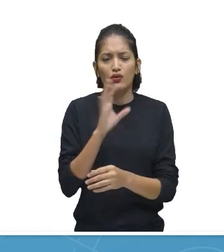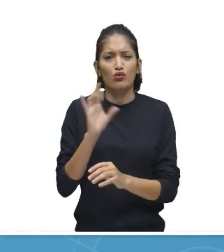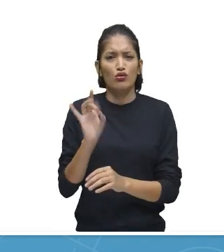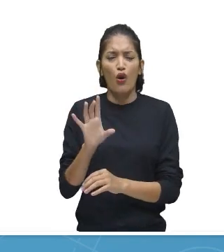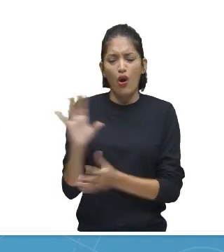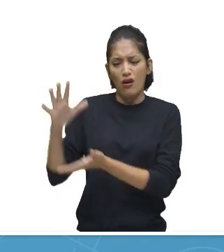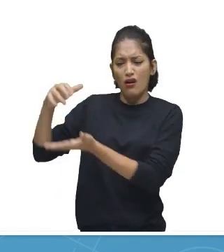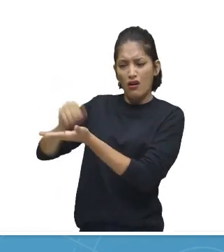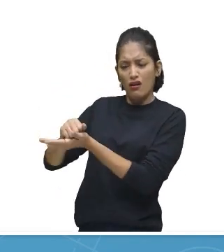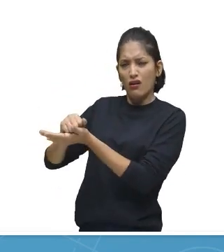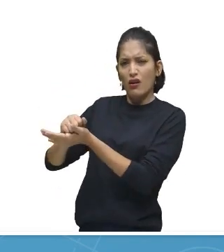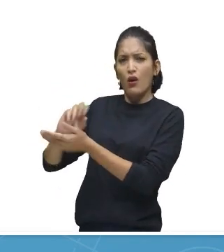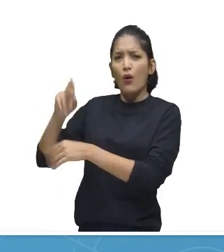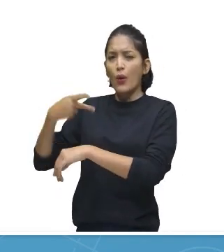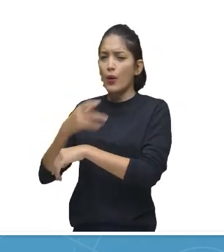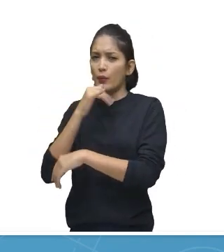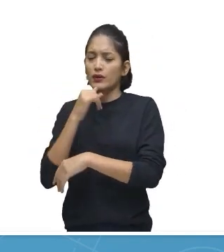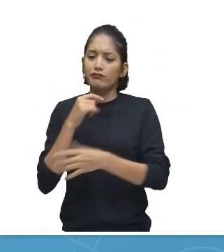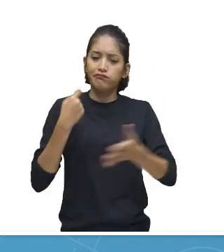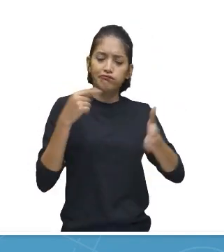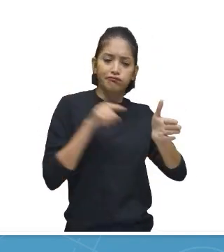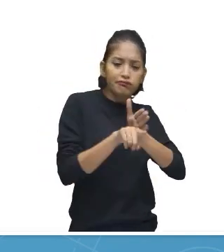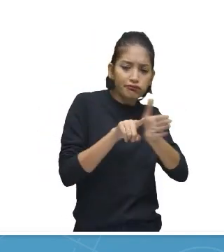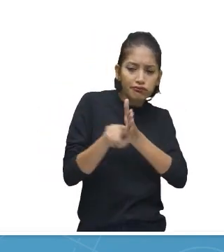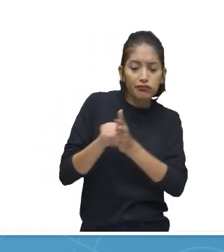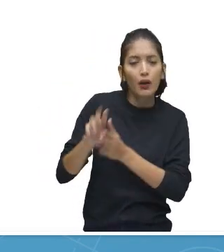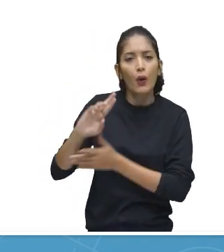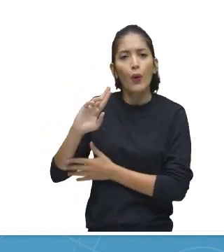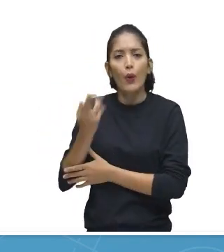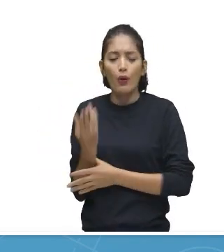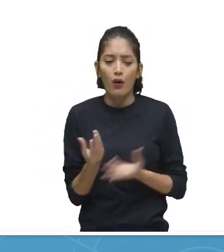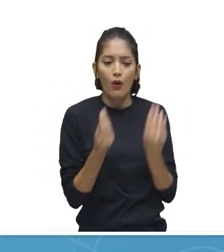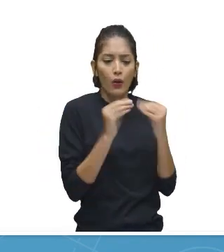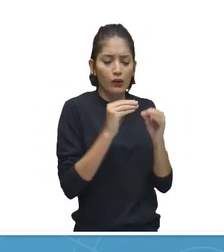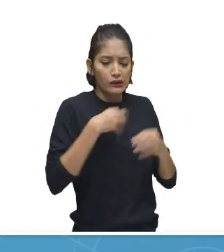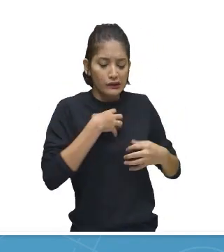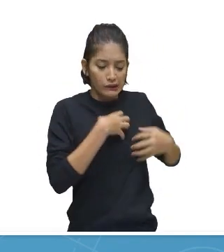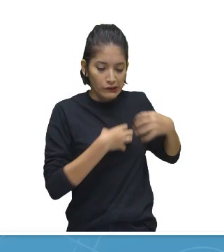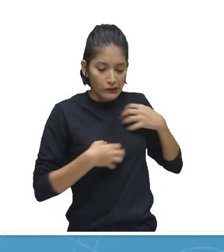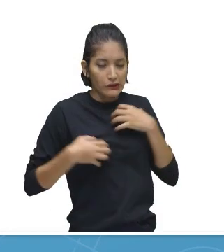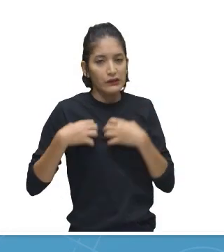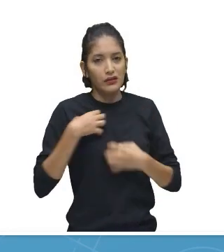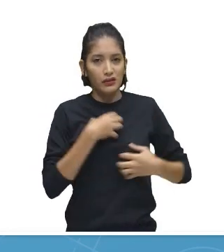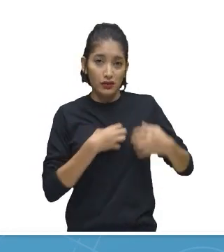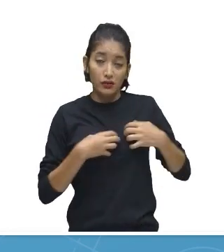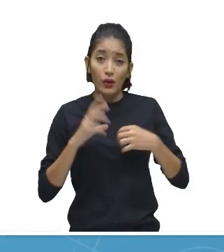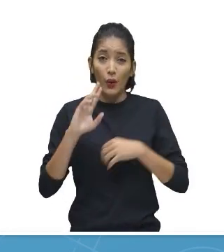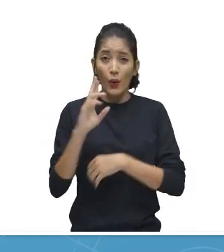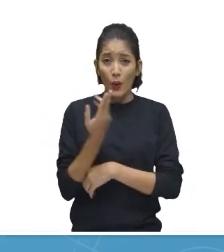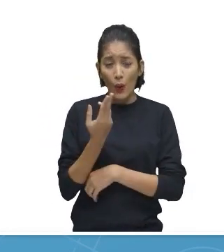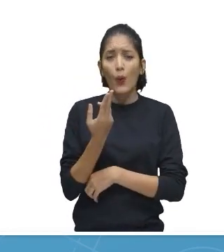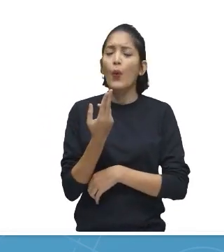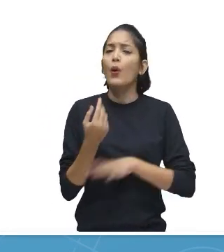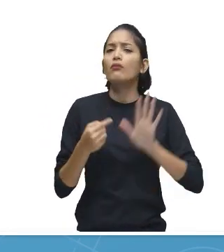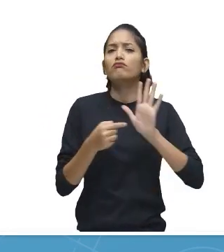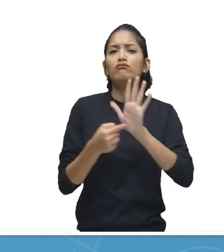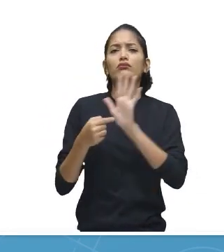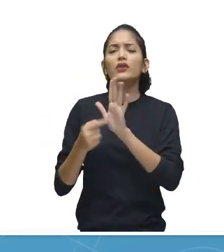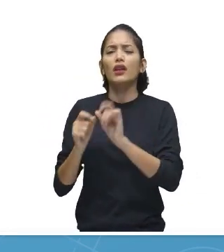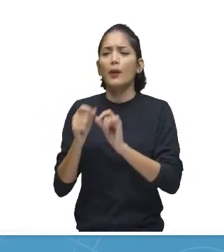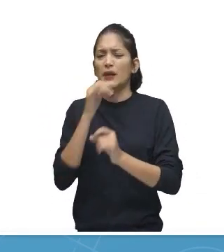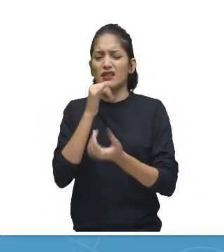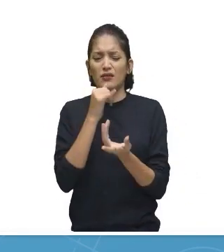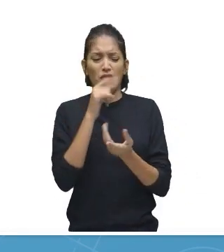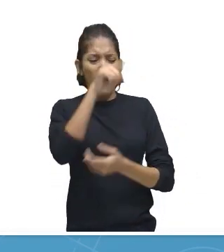registro, ou ele pode querer fazer um questionamento, ou ele pode querer colocar a sua angústia, né? Ou ele pode querer questionar totalmente. Não, isso